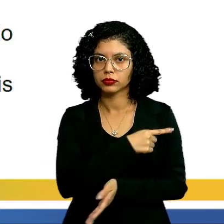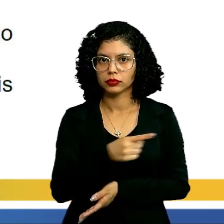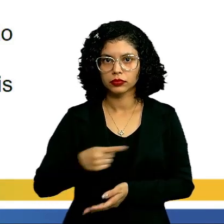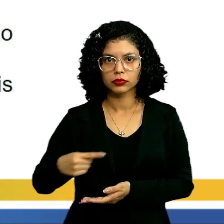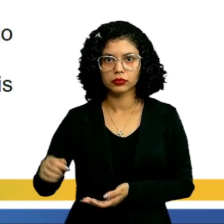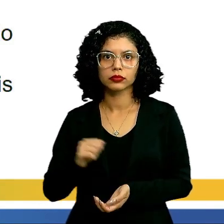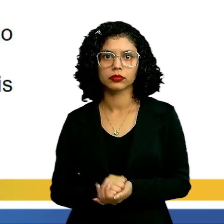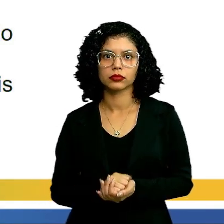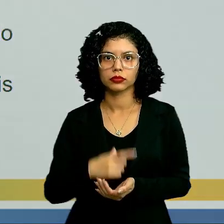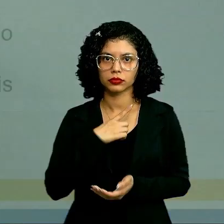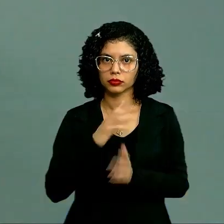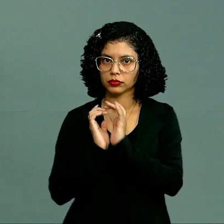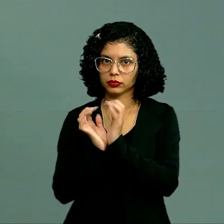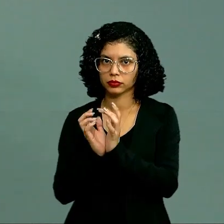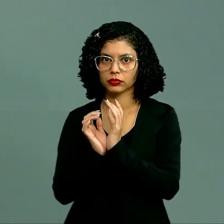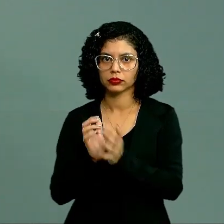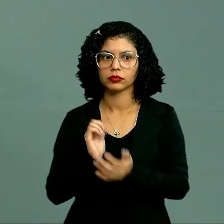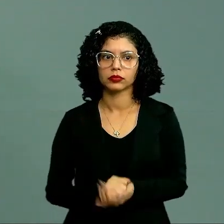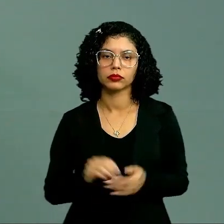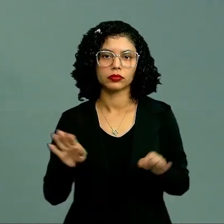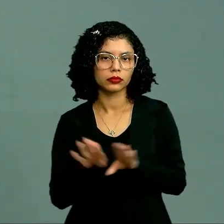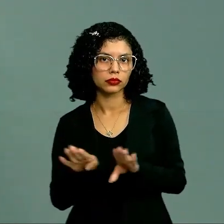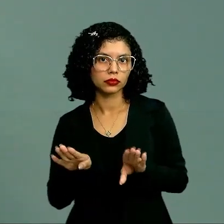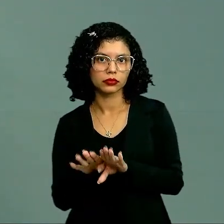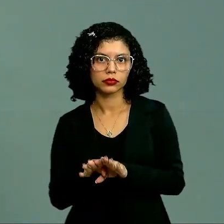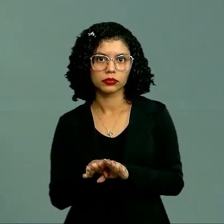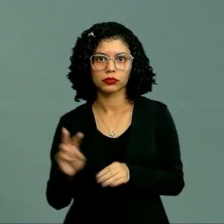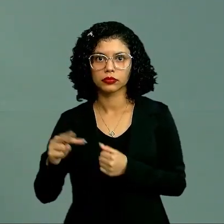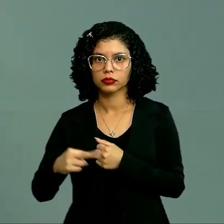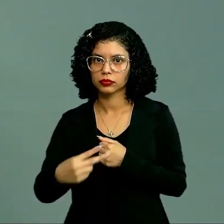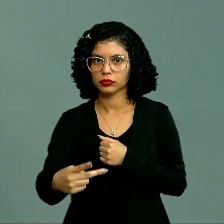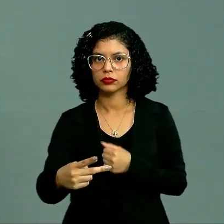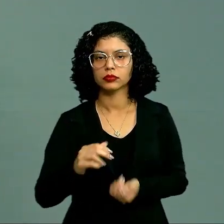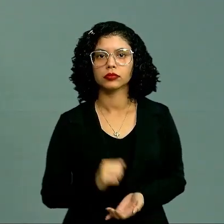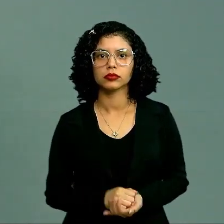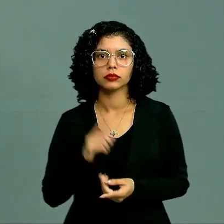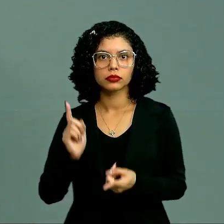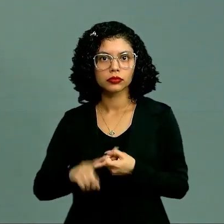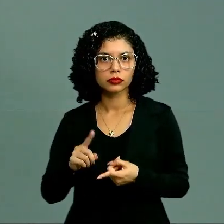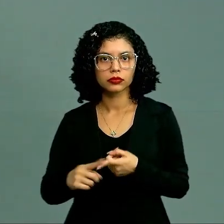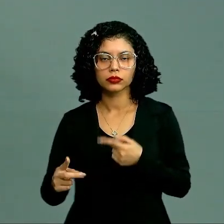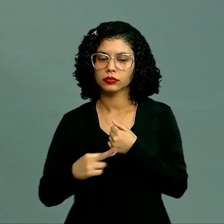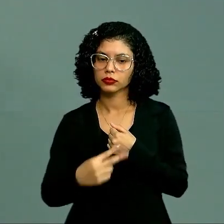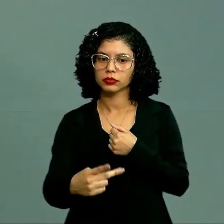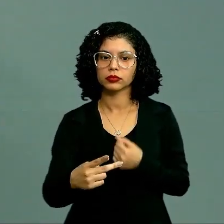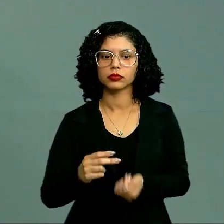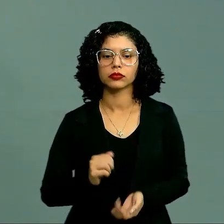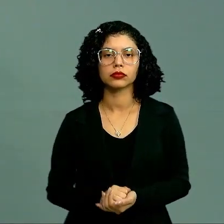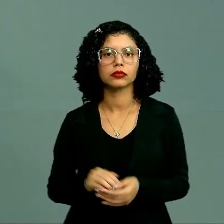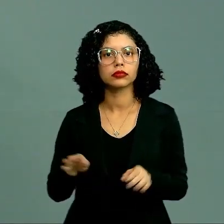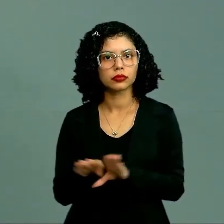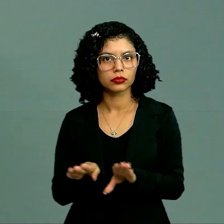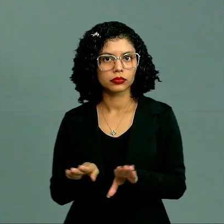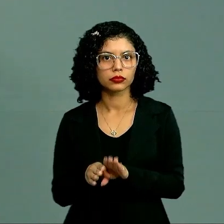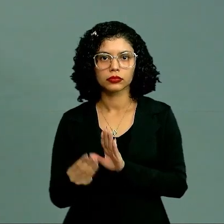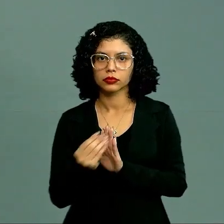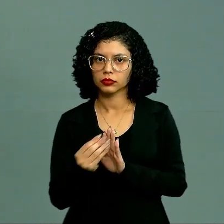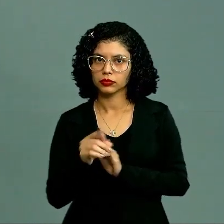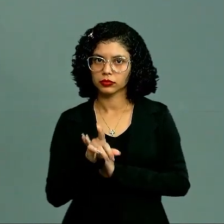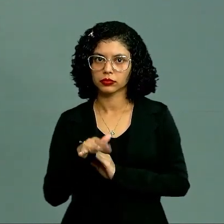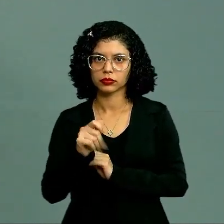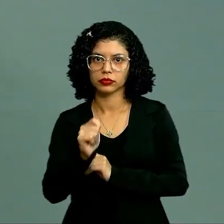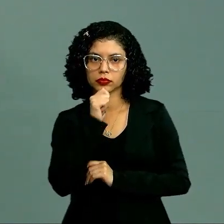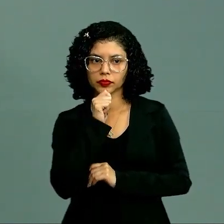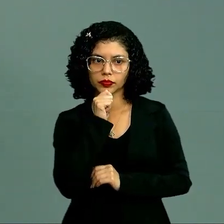dano causado no cérebro. Também não é uma consequência, porque ele diz que a consequência é o dano e a causa, no caso,